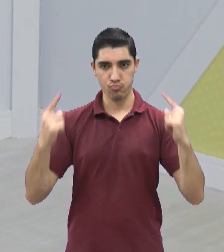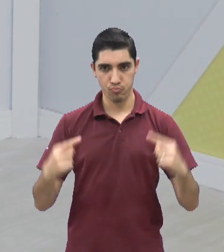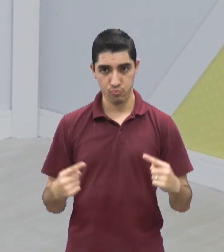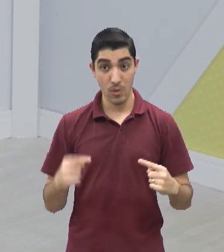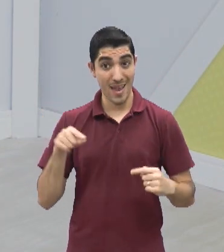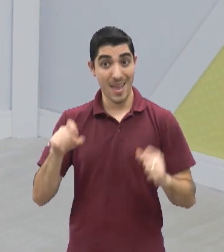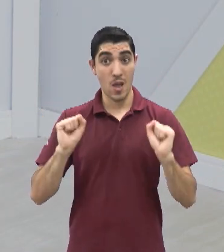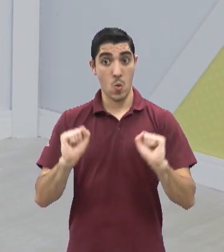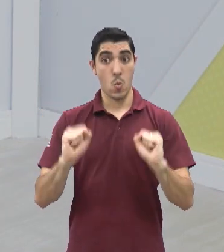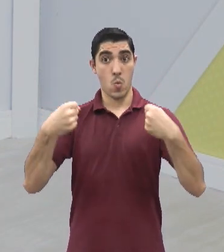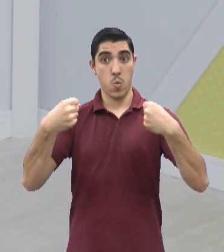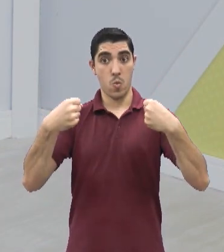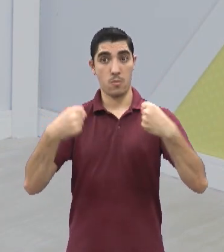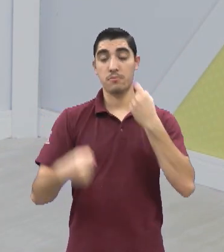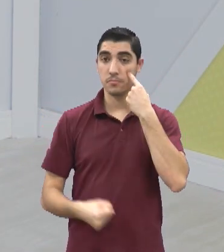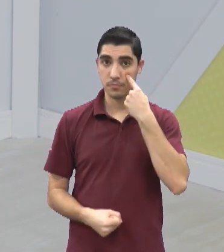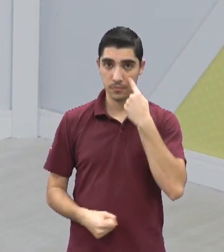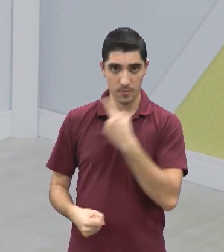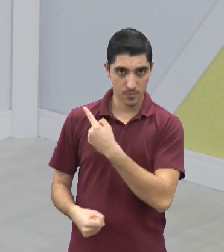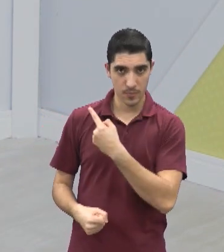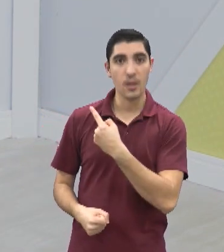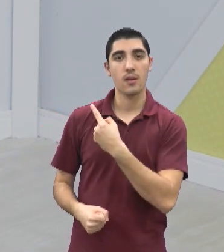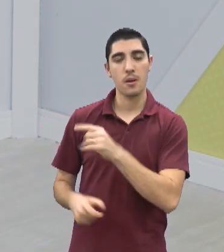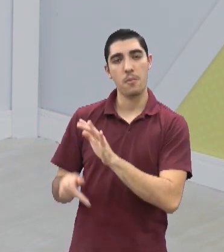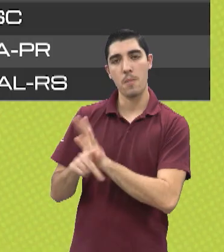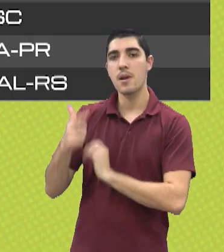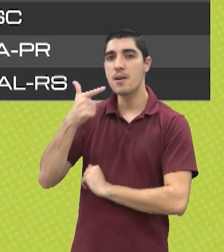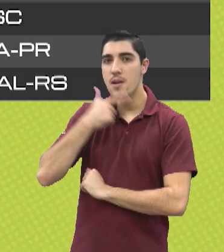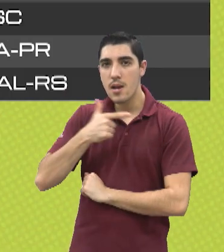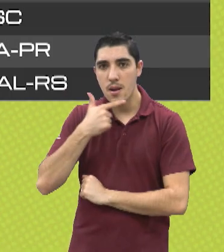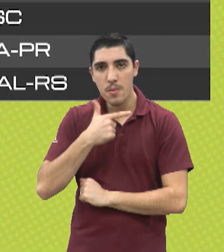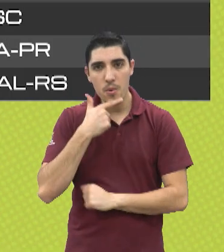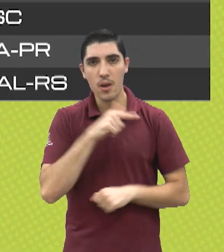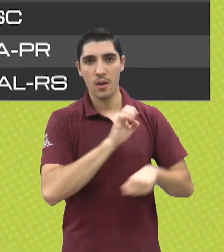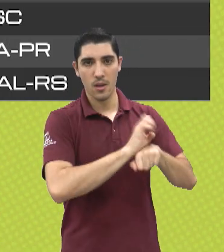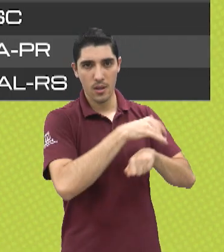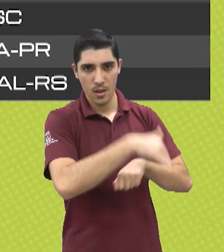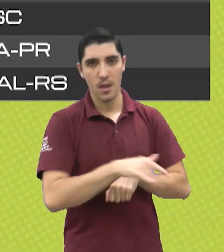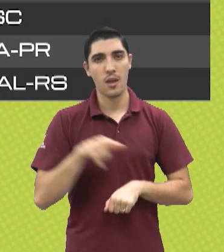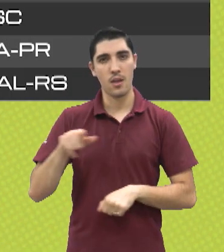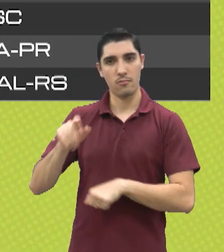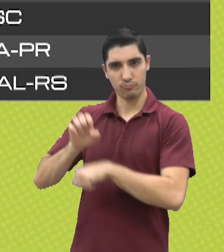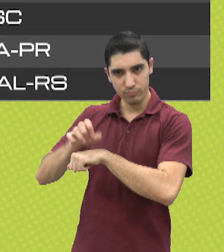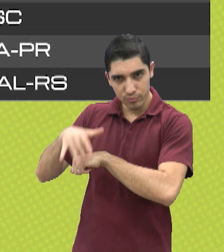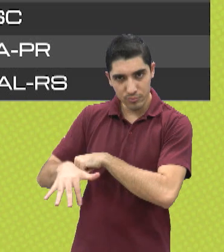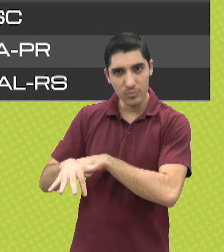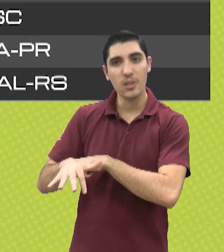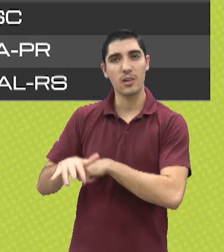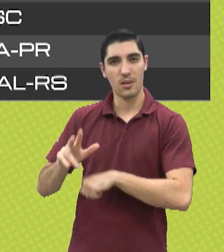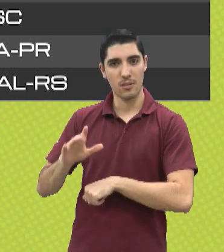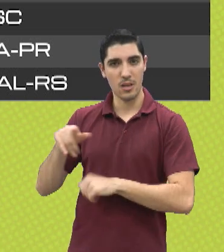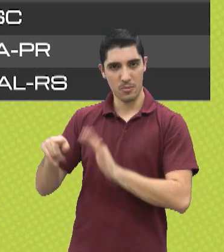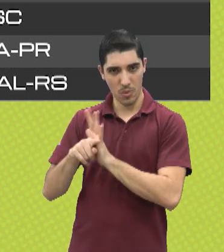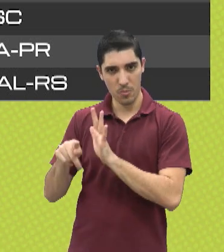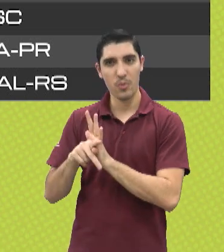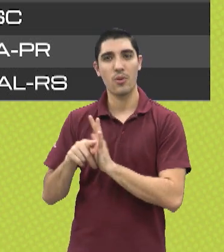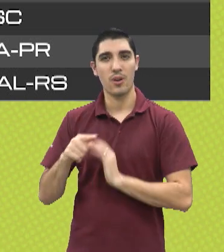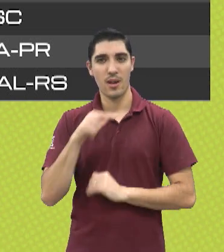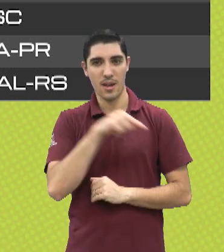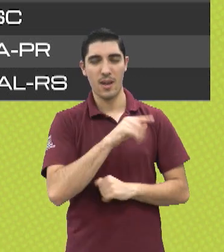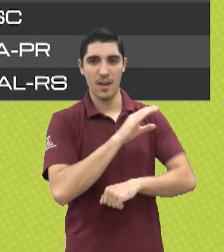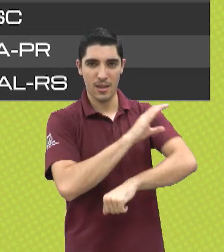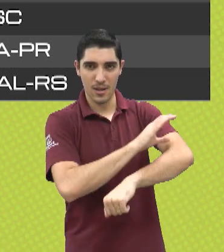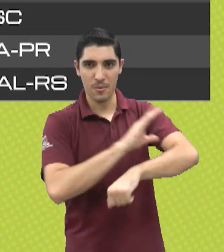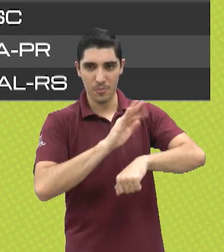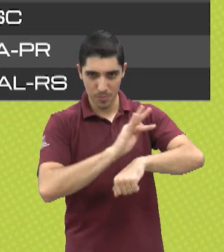final. Olha só, Campo Mourão do Paraná enfrentando o Atlântico Erechim, Foz Cataratas do Paraná contra o Carlos Barbosa do Rio Grande do Sul, Jaraguá e